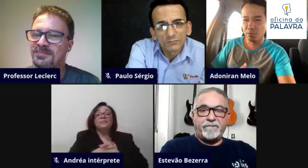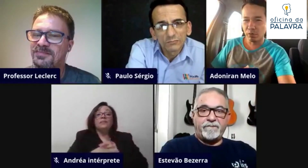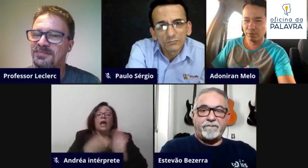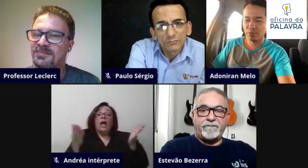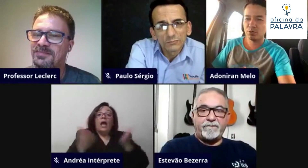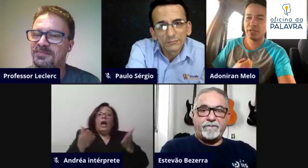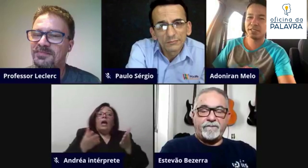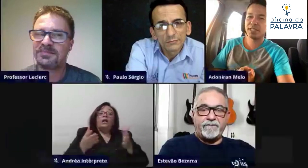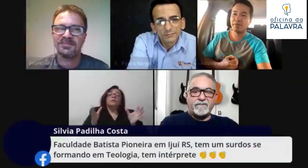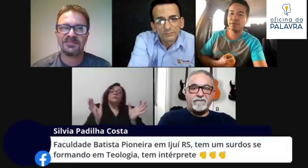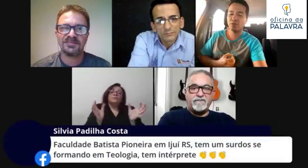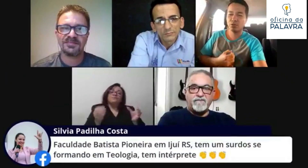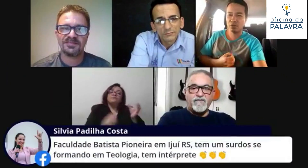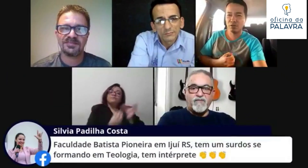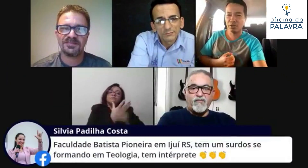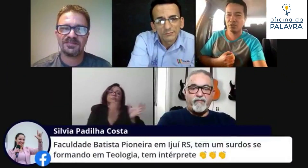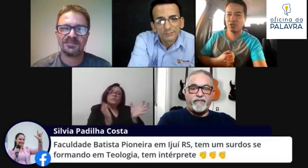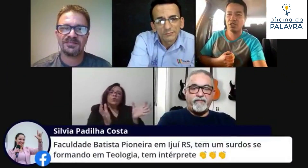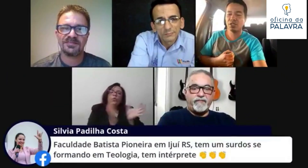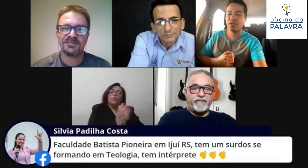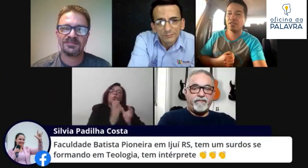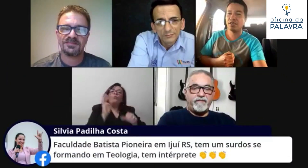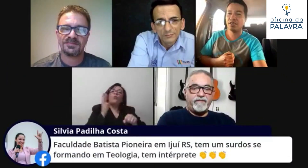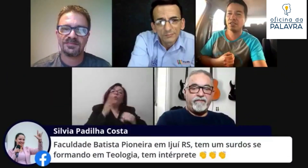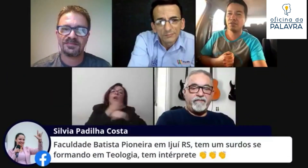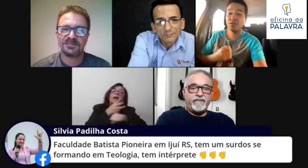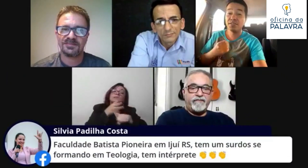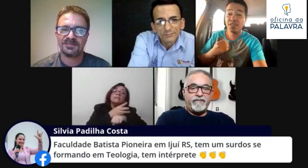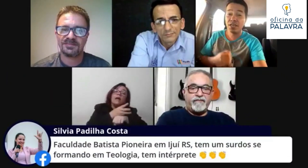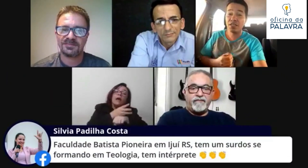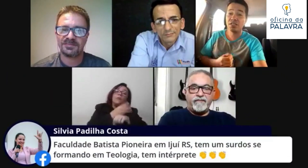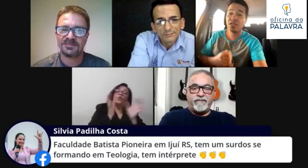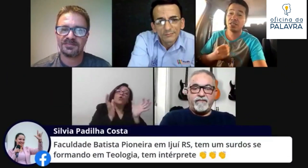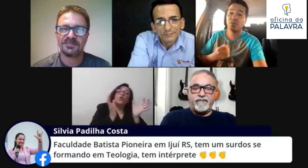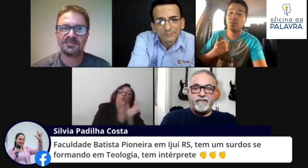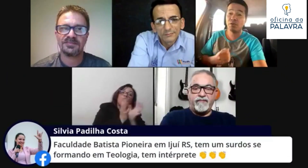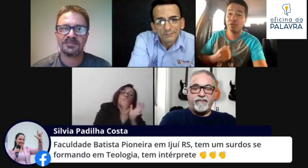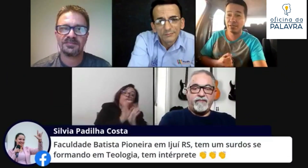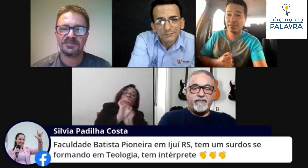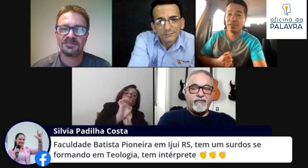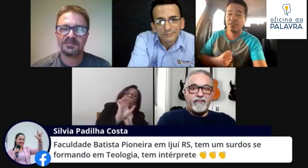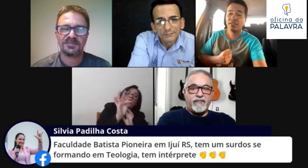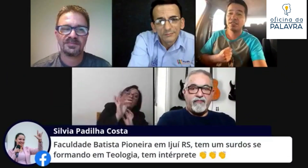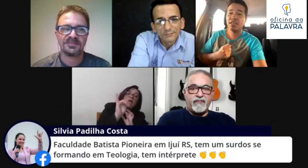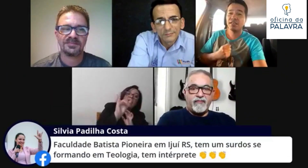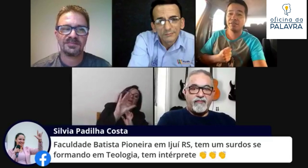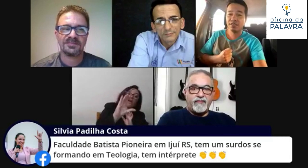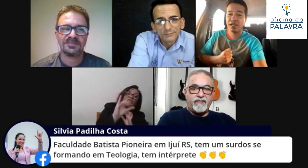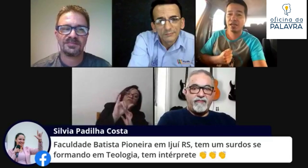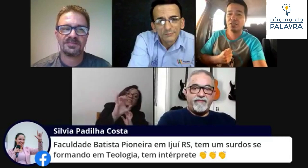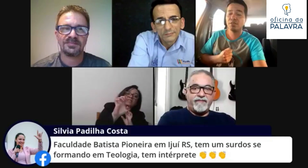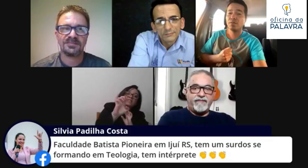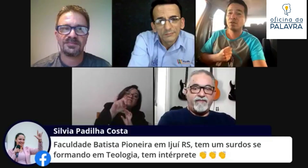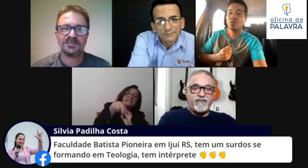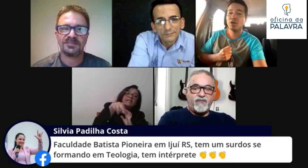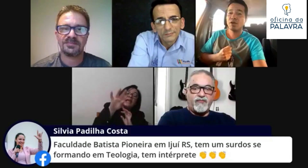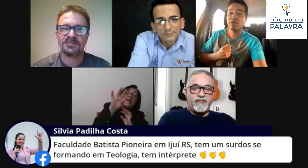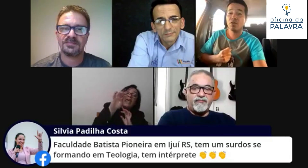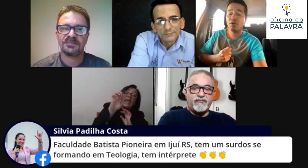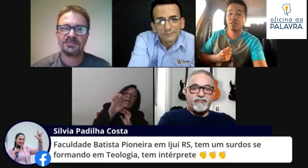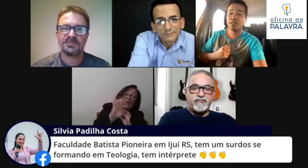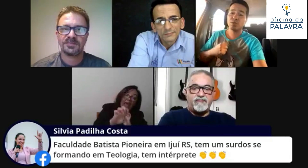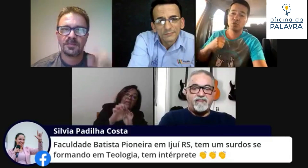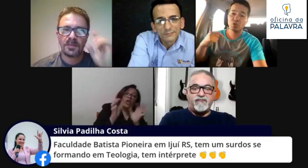um grupo de WhatsApp que eu estou chamando de Eficiente Experience, que é, na verdade,